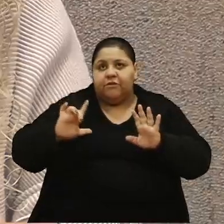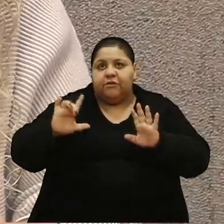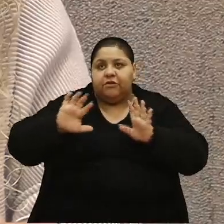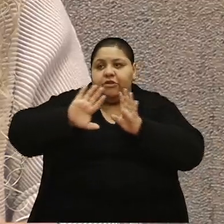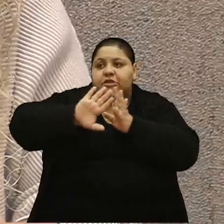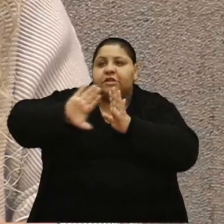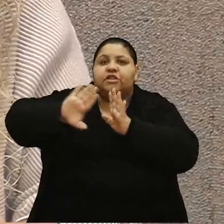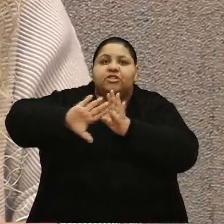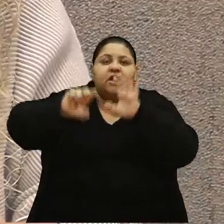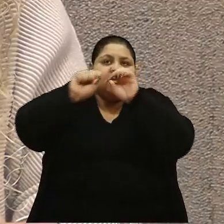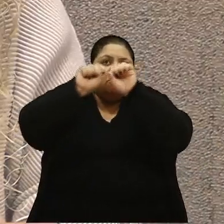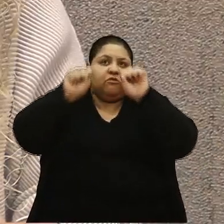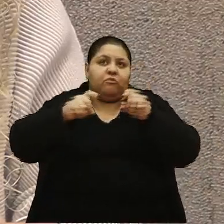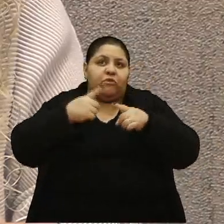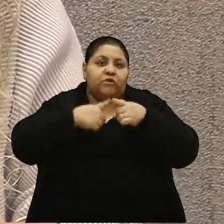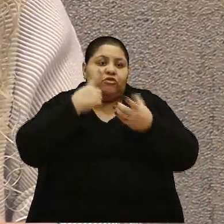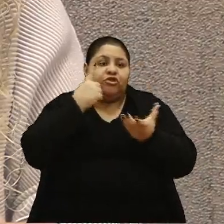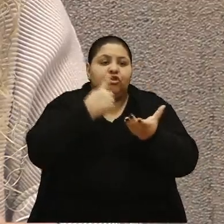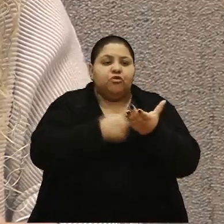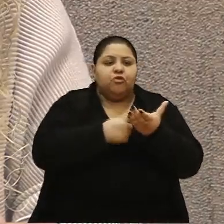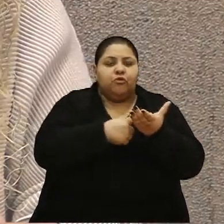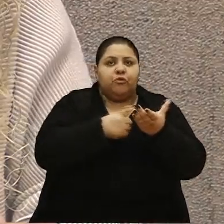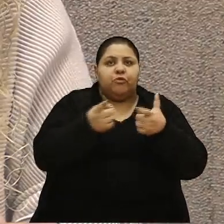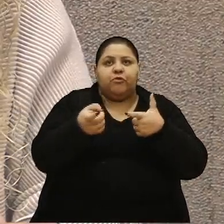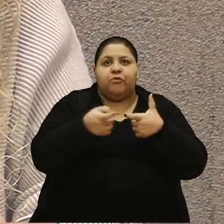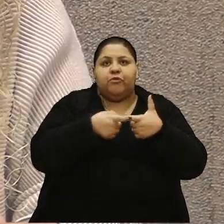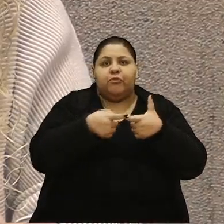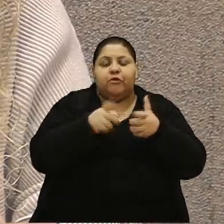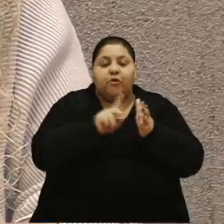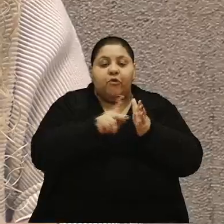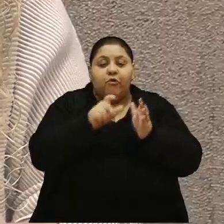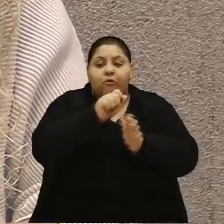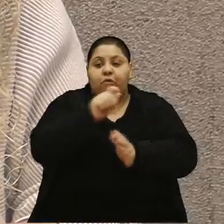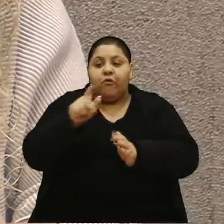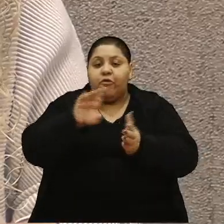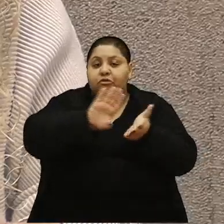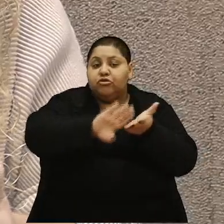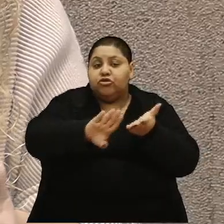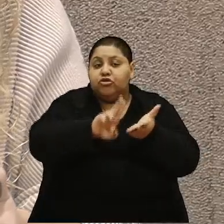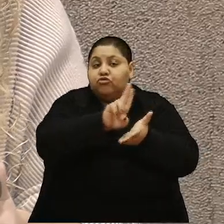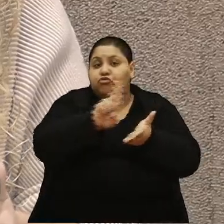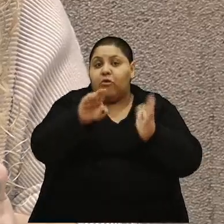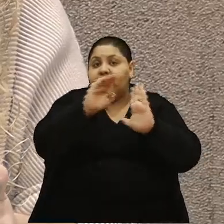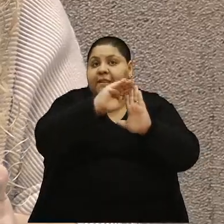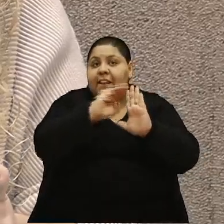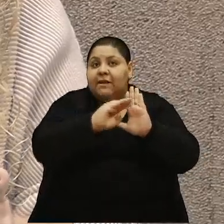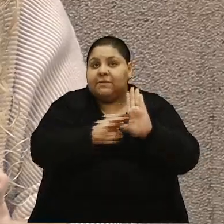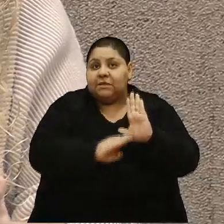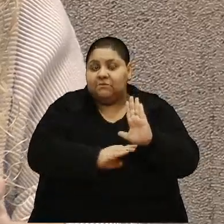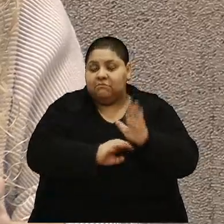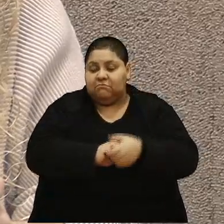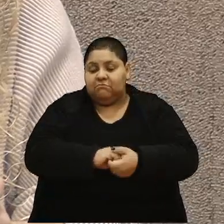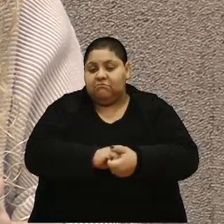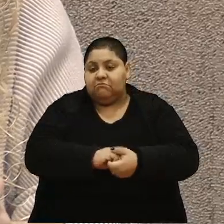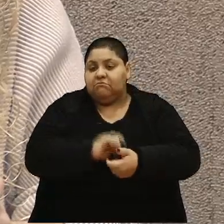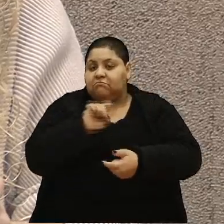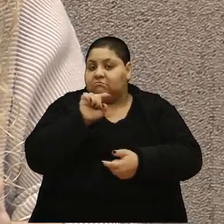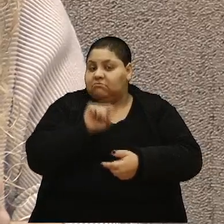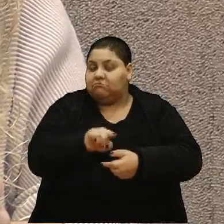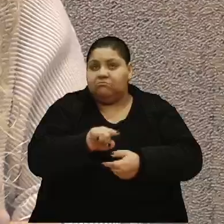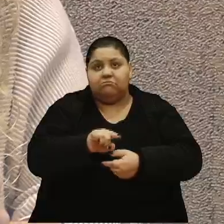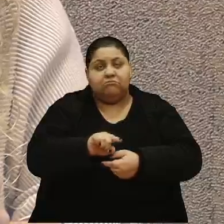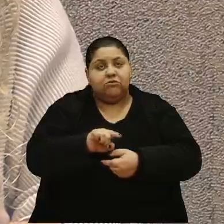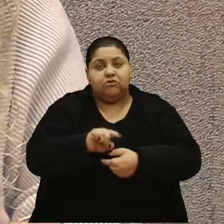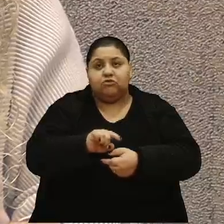tudo do sistema porque tu tinha marcado a consulta e não pode ir. O próprio aplicativo tira o teu nome da lista. Então, isso seria um salto